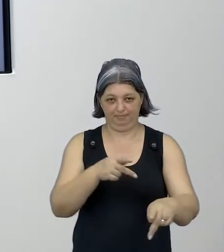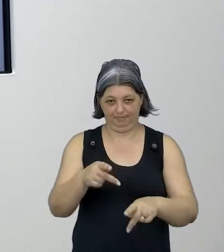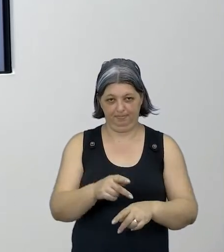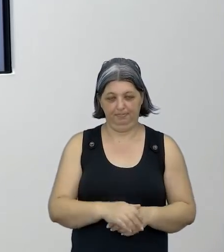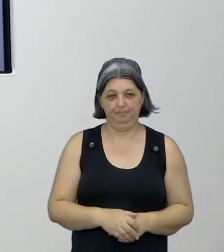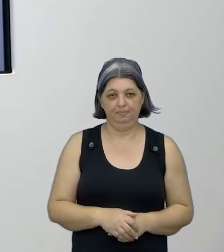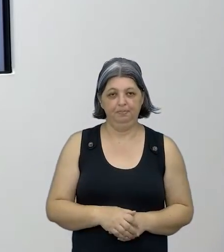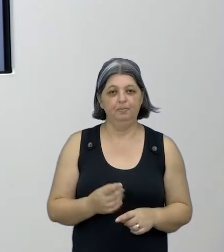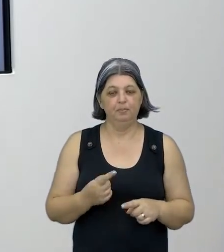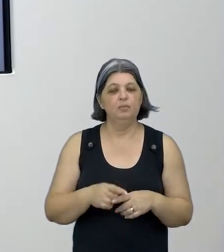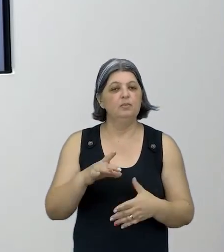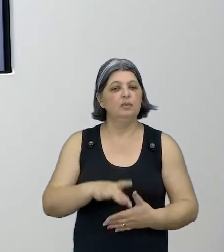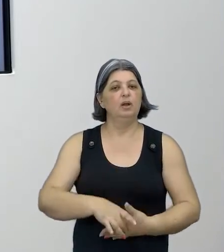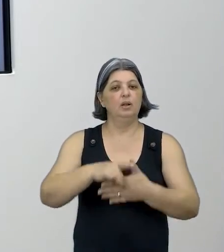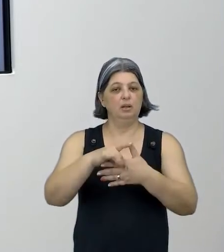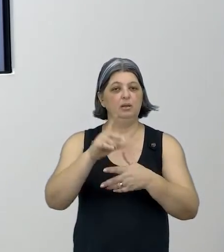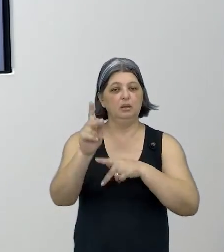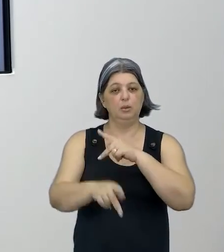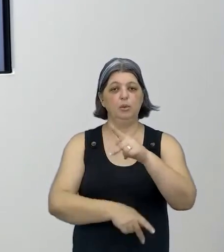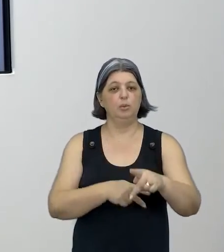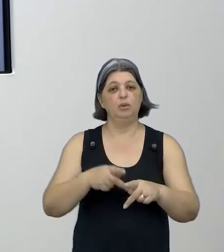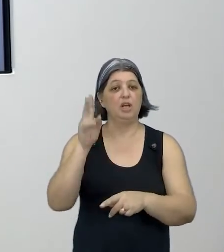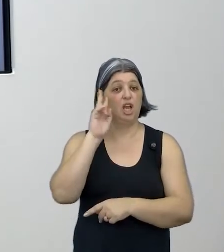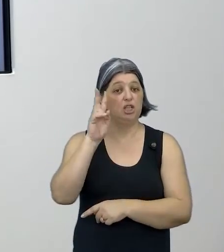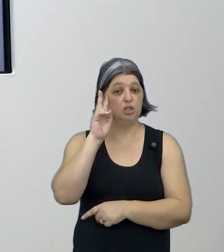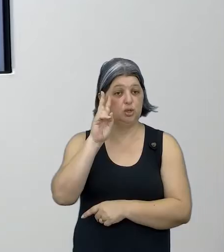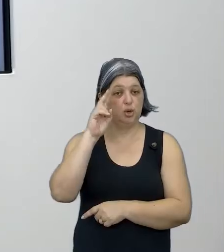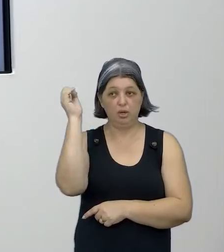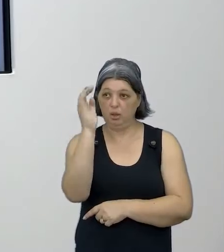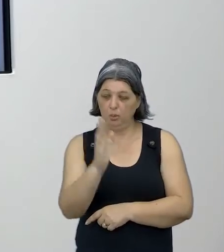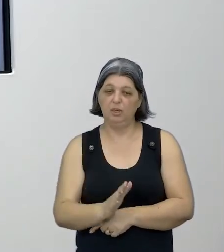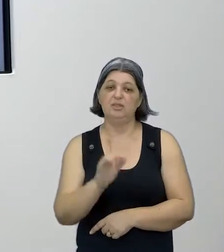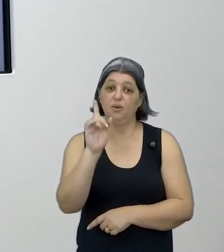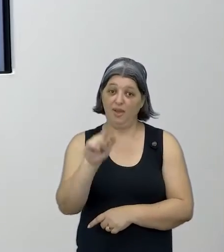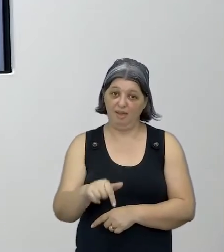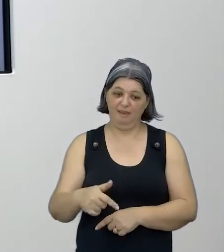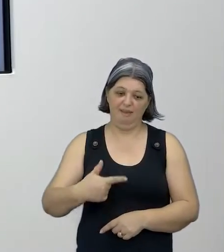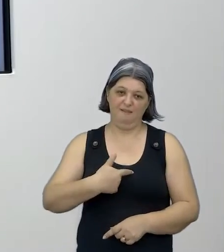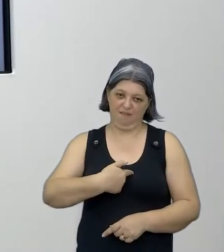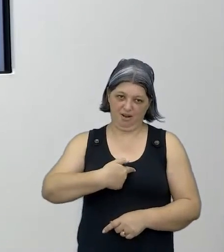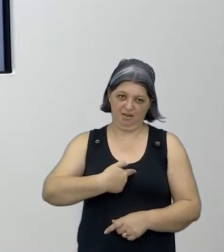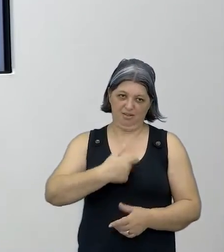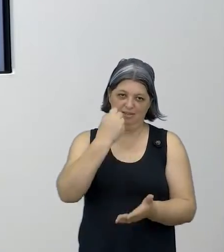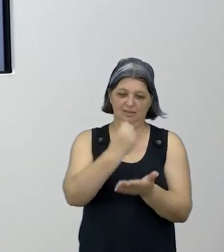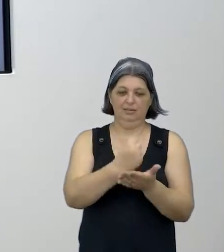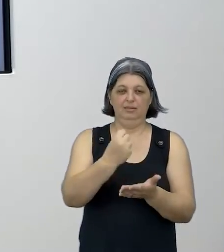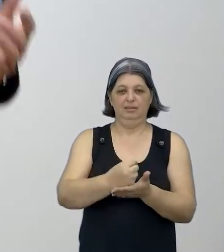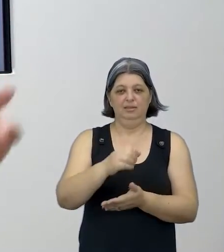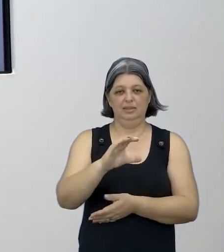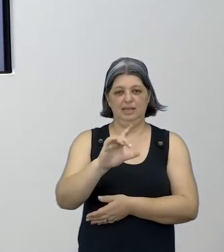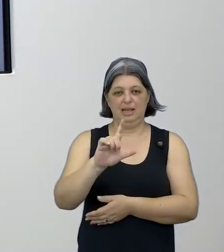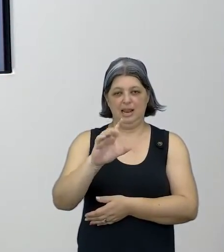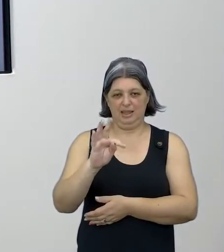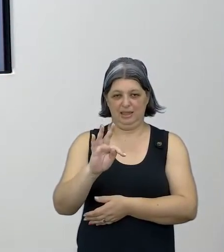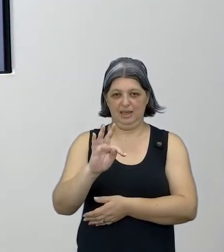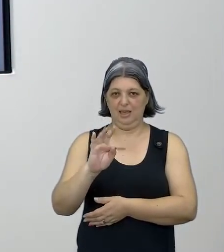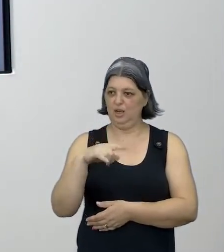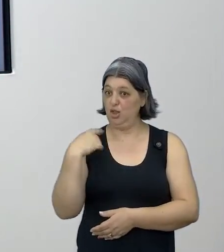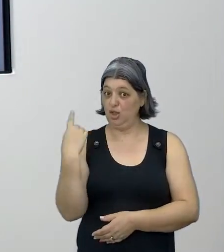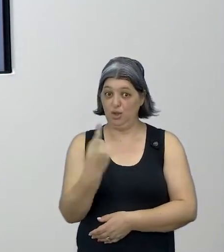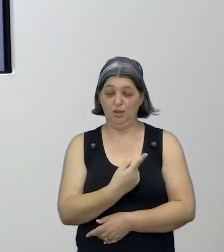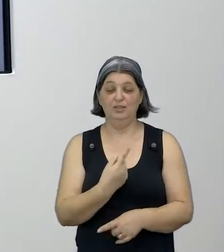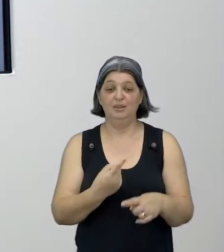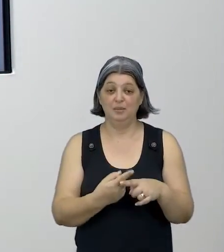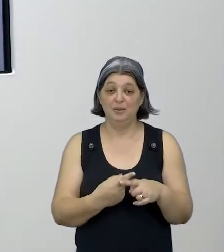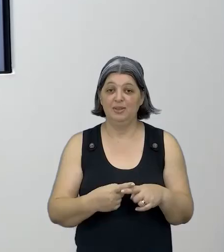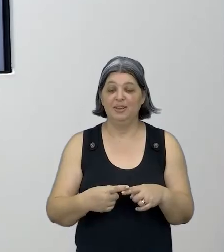maior líder populista que nós temos na história do Brasil foi o Vargas. A CLT transformou-o no pai dos pobres,